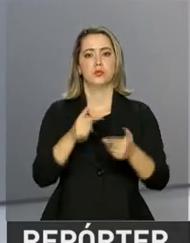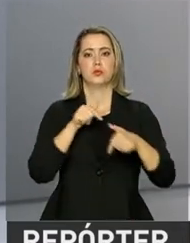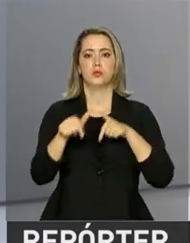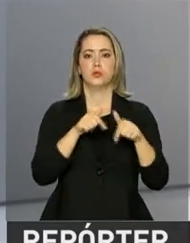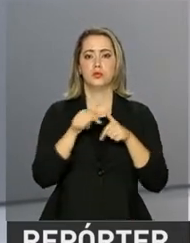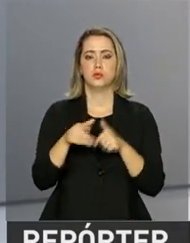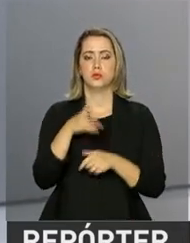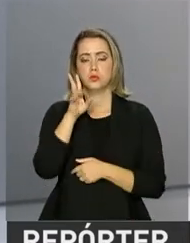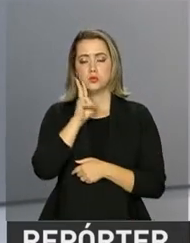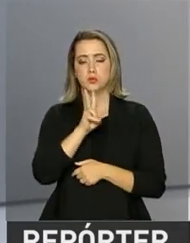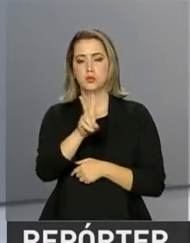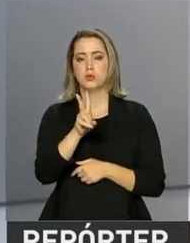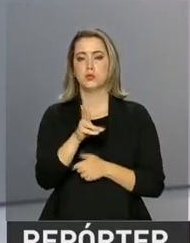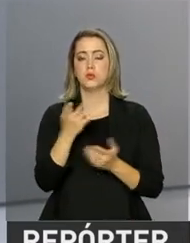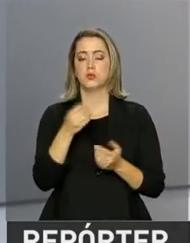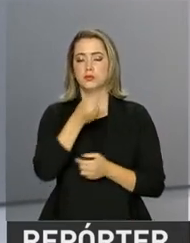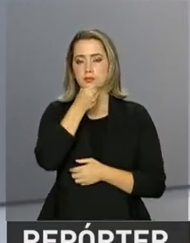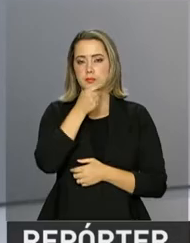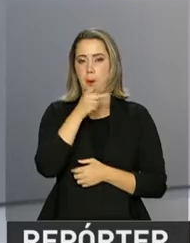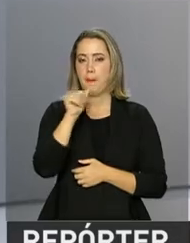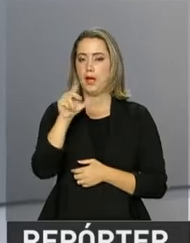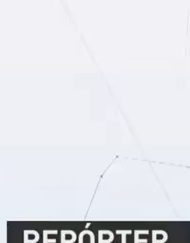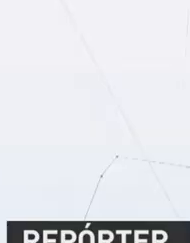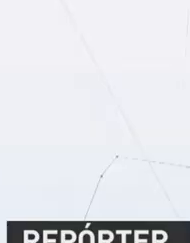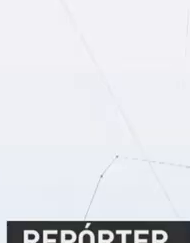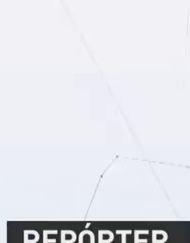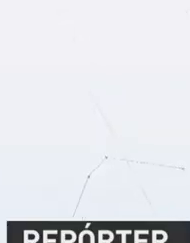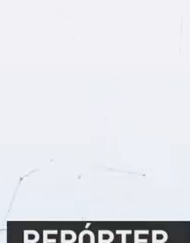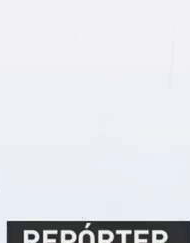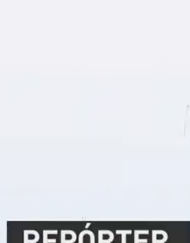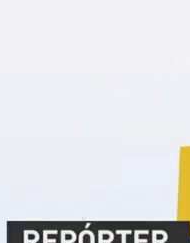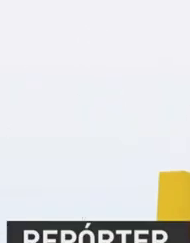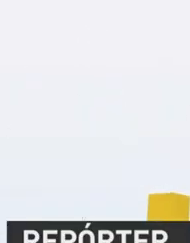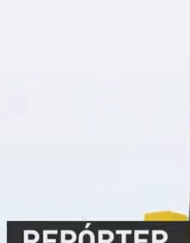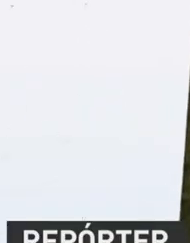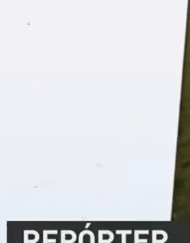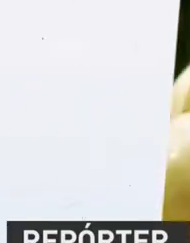reportagem especial de Paulo La Sálvia.